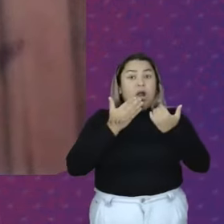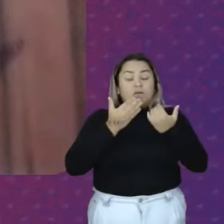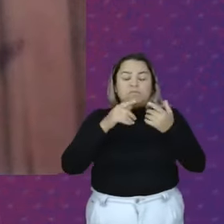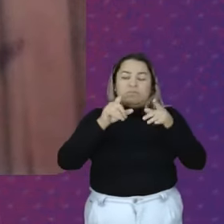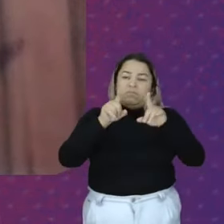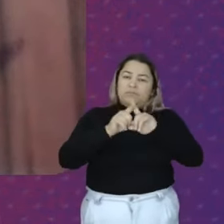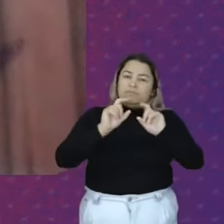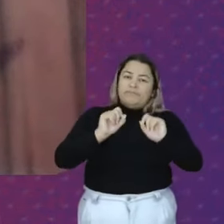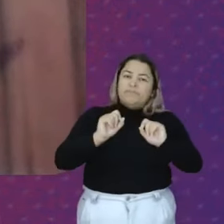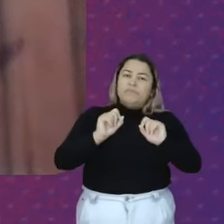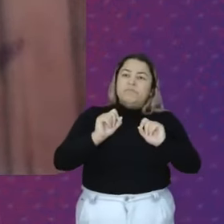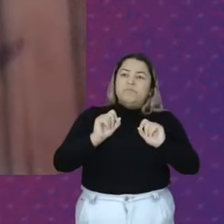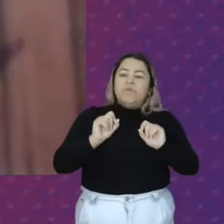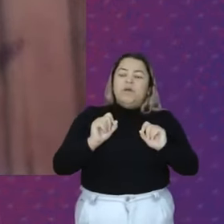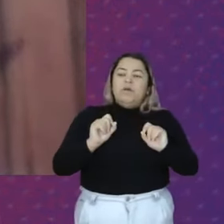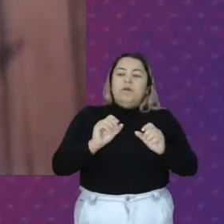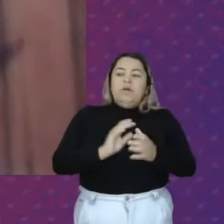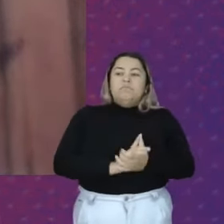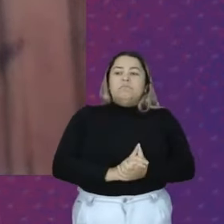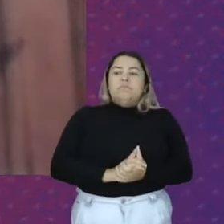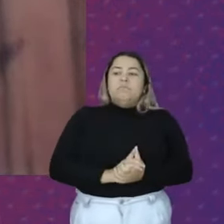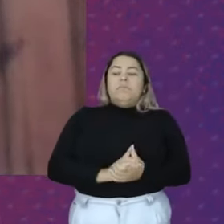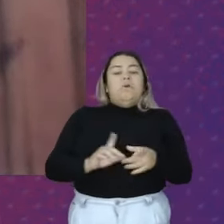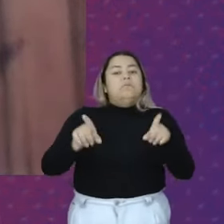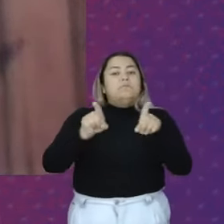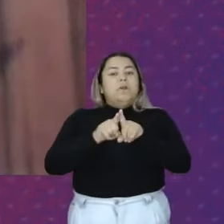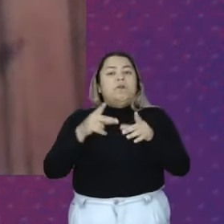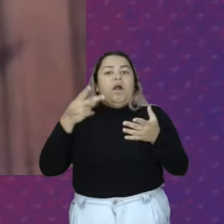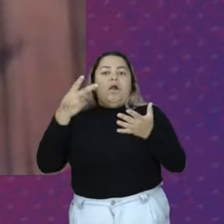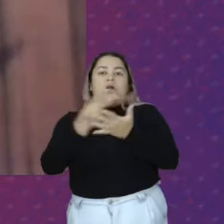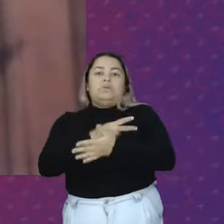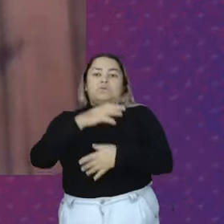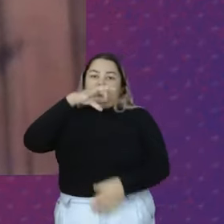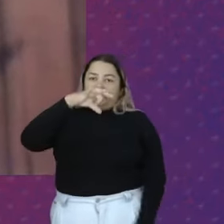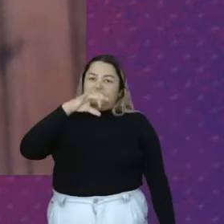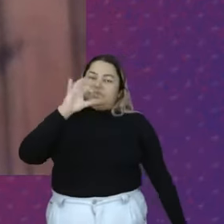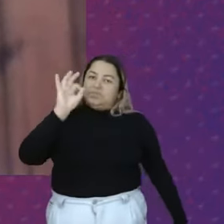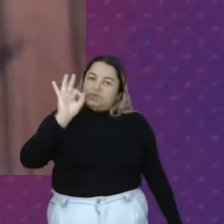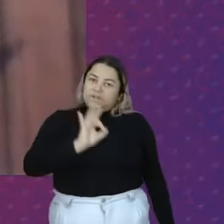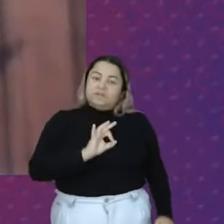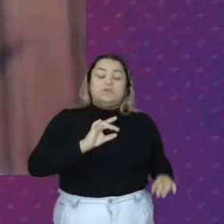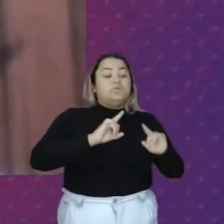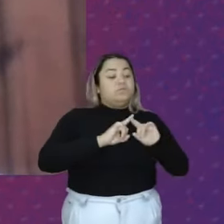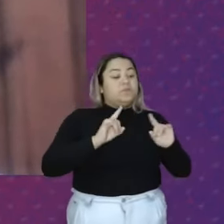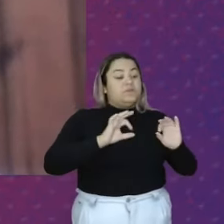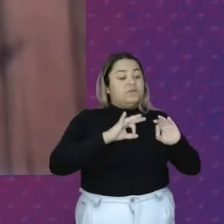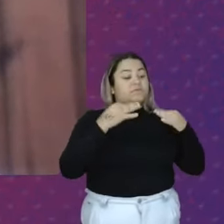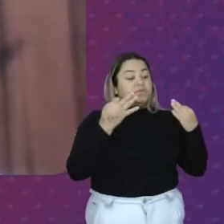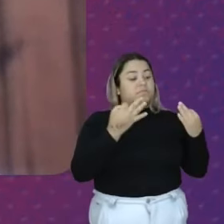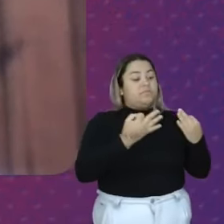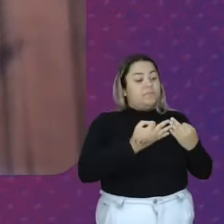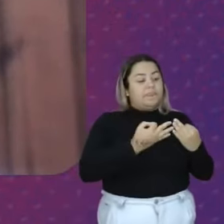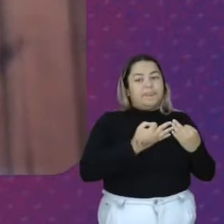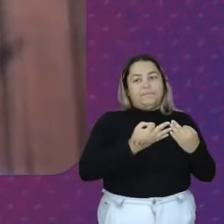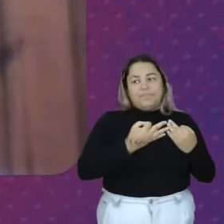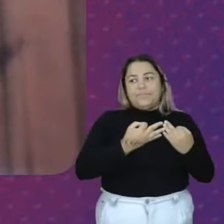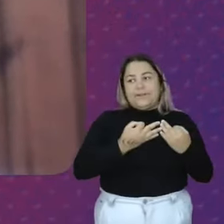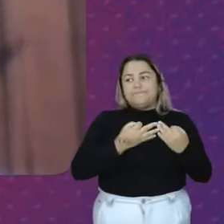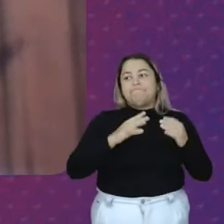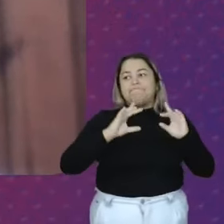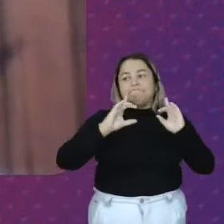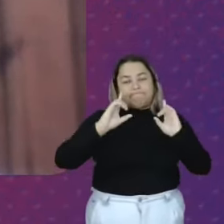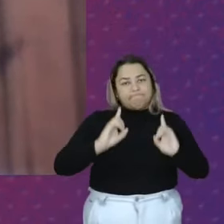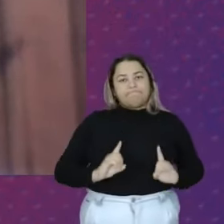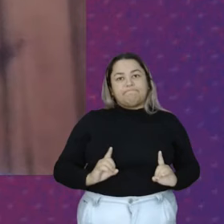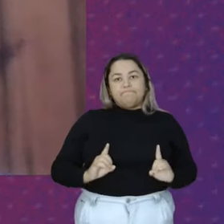durante a pandemia eh chegam a 99% mas a família com algum membro de de com deficiência